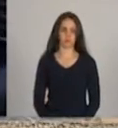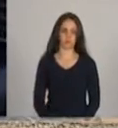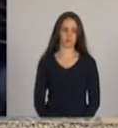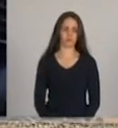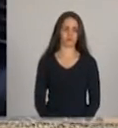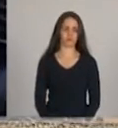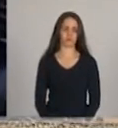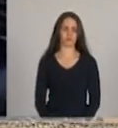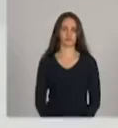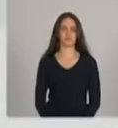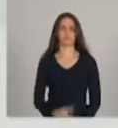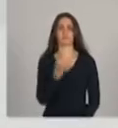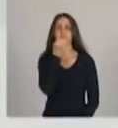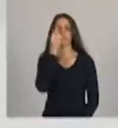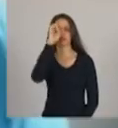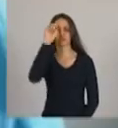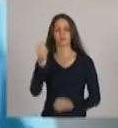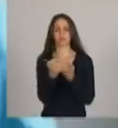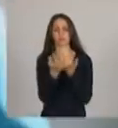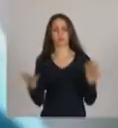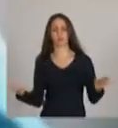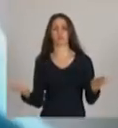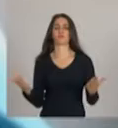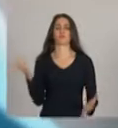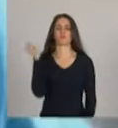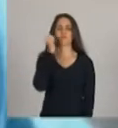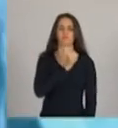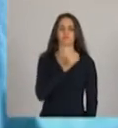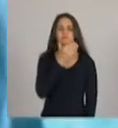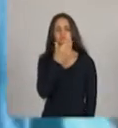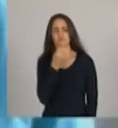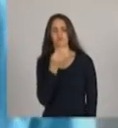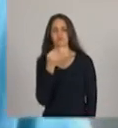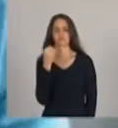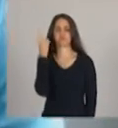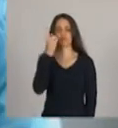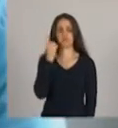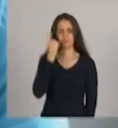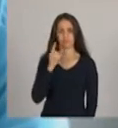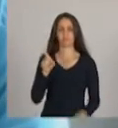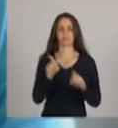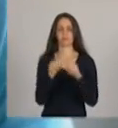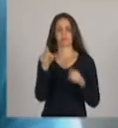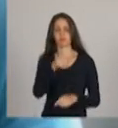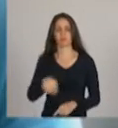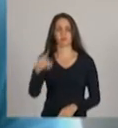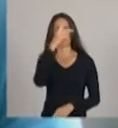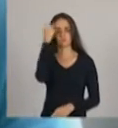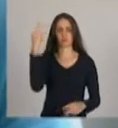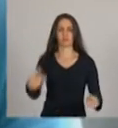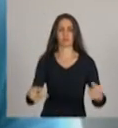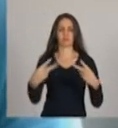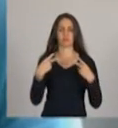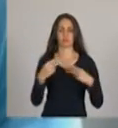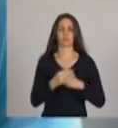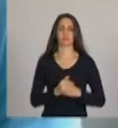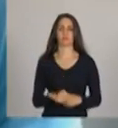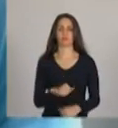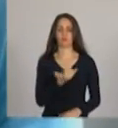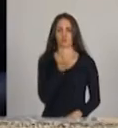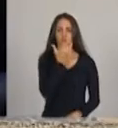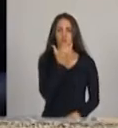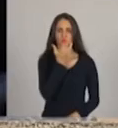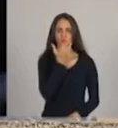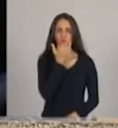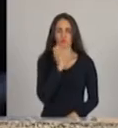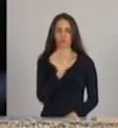Mais uma vez, bom dia a todos, deputados, deputadas, pessoas que nos assistem, Doutor Emílio Mameri, só